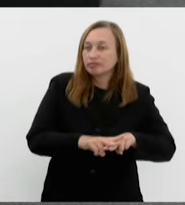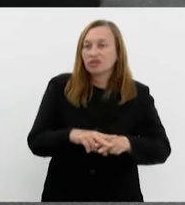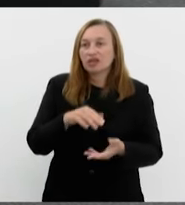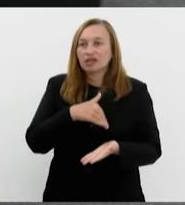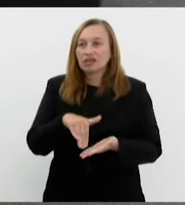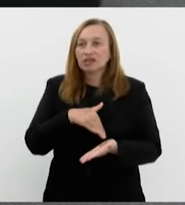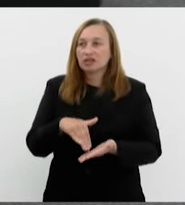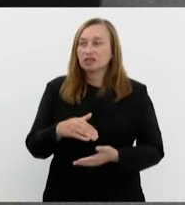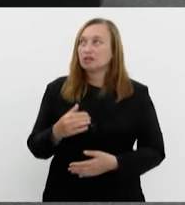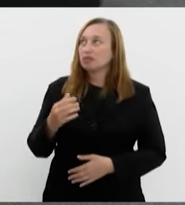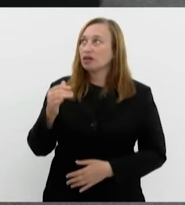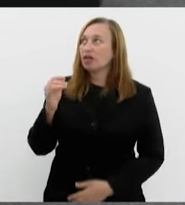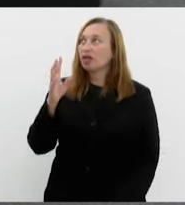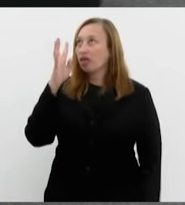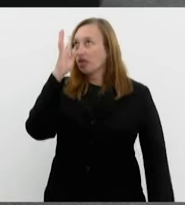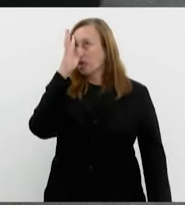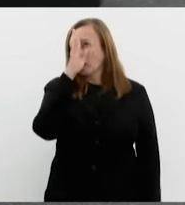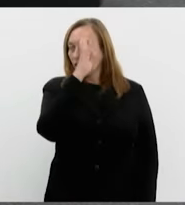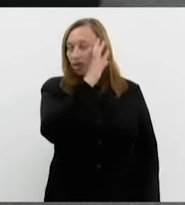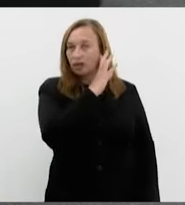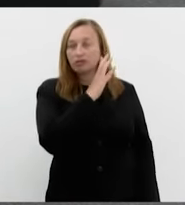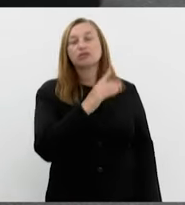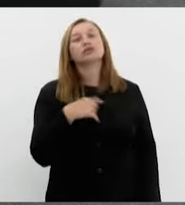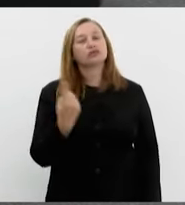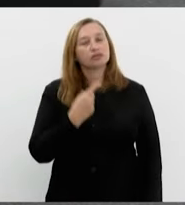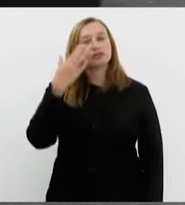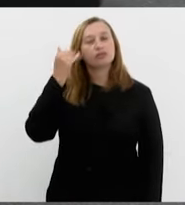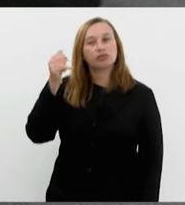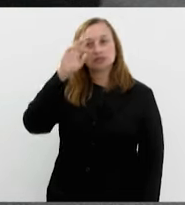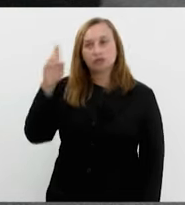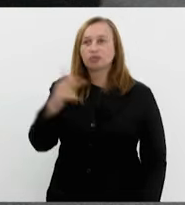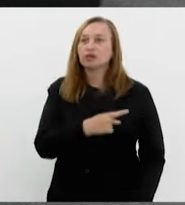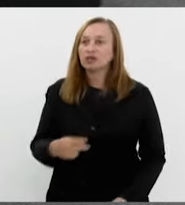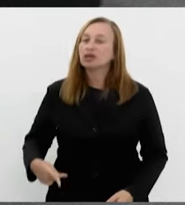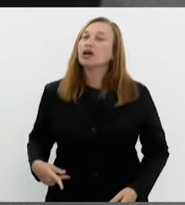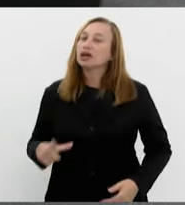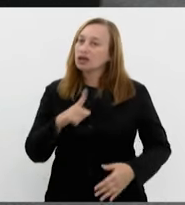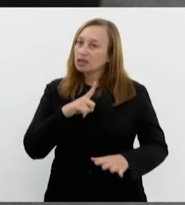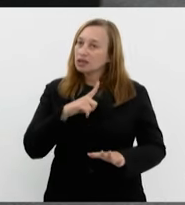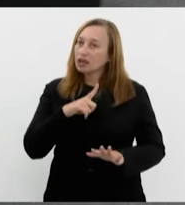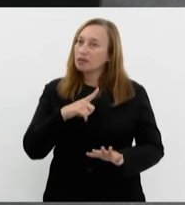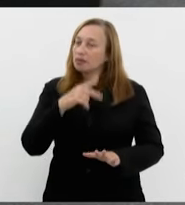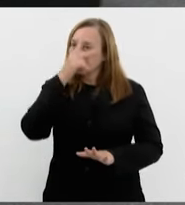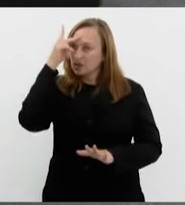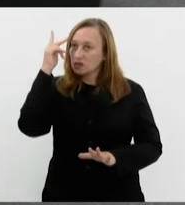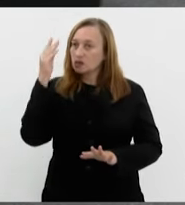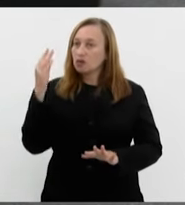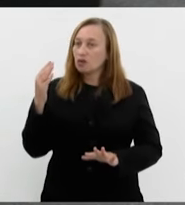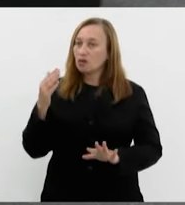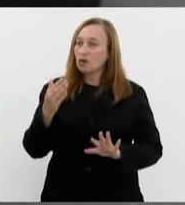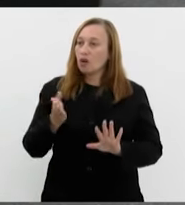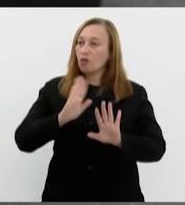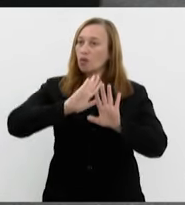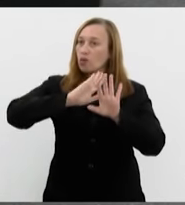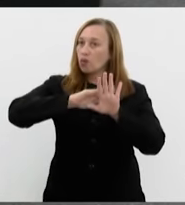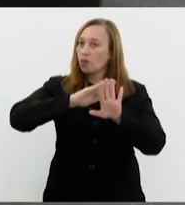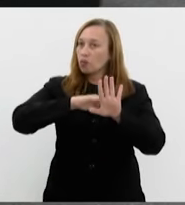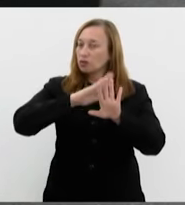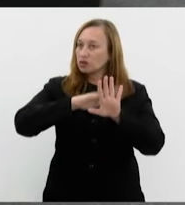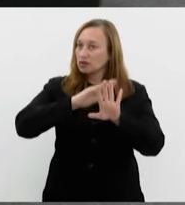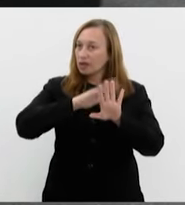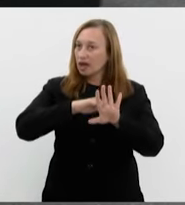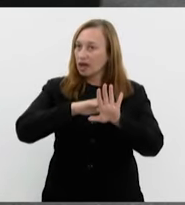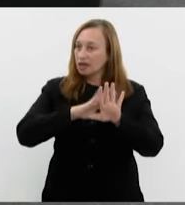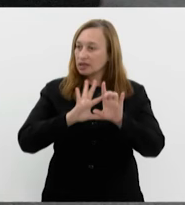fazendo cara de paisagem. E nós sabemos, presidente, que tem alguém muito grande dentro do governo segurando a